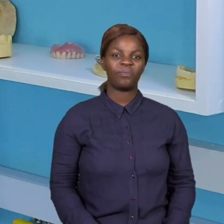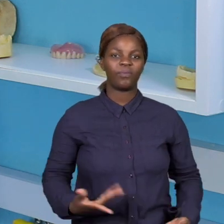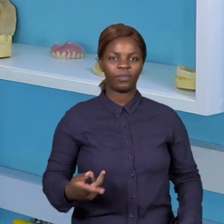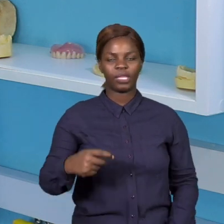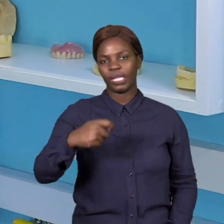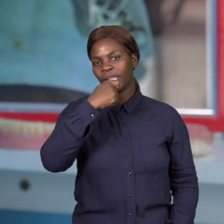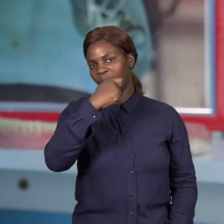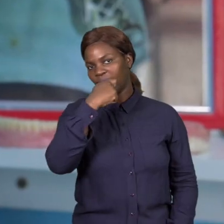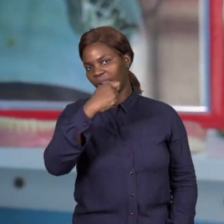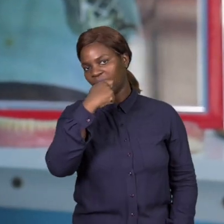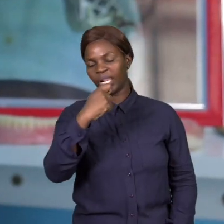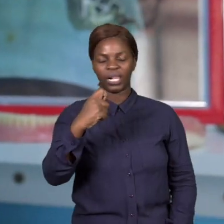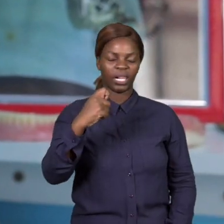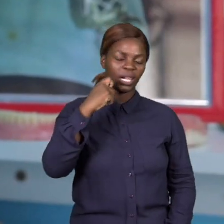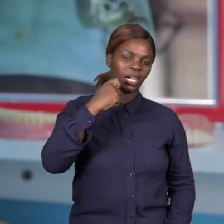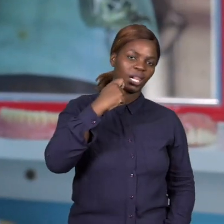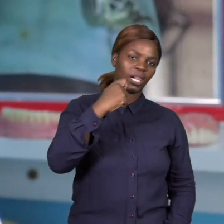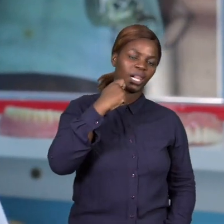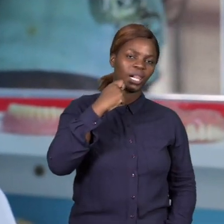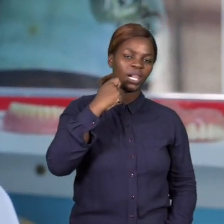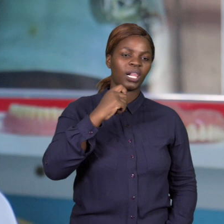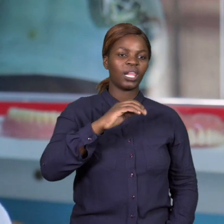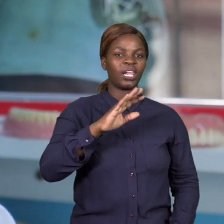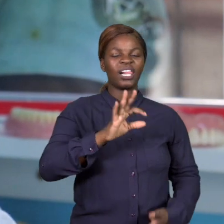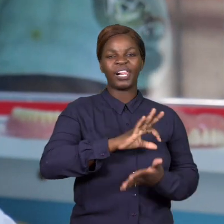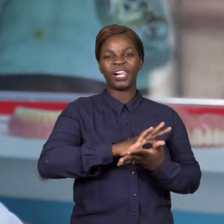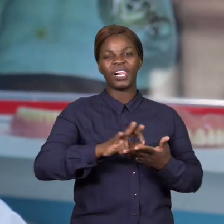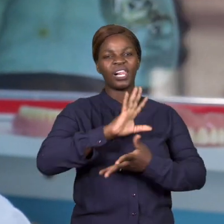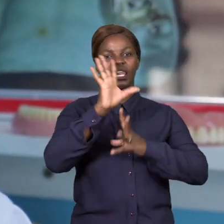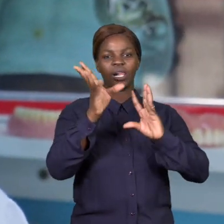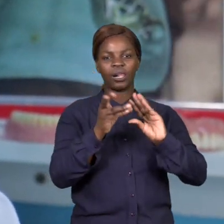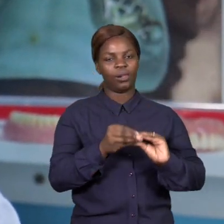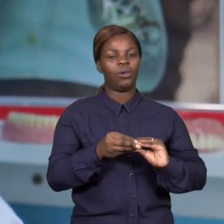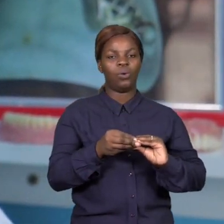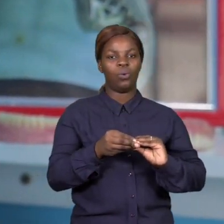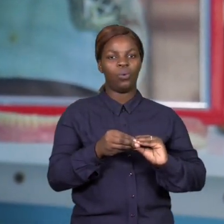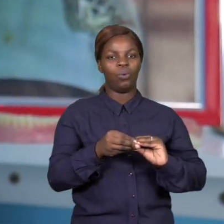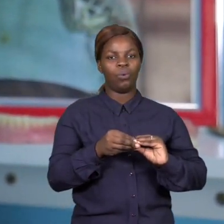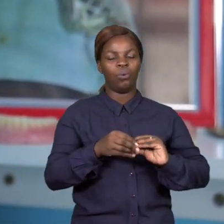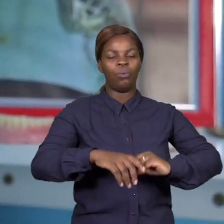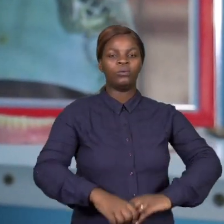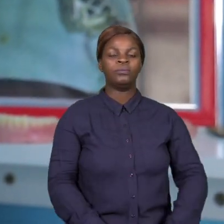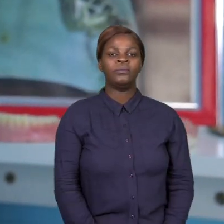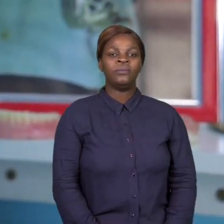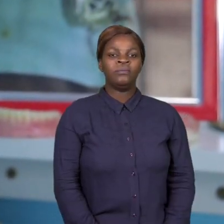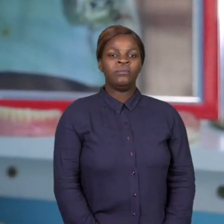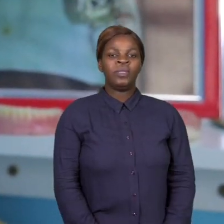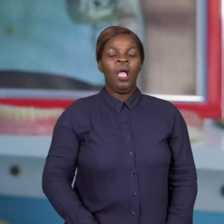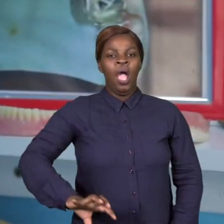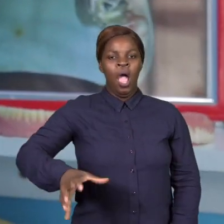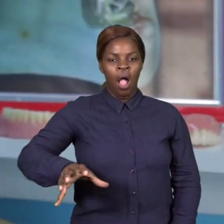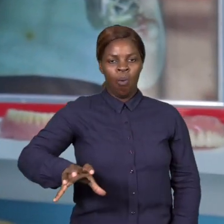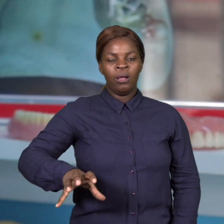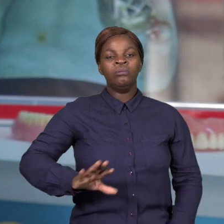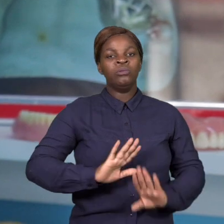escova, vamos ir a escovar, tirando todos aqueles alimentos ou resíduos que fiquem dentro deles. Água e escova. O